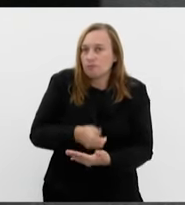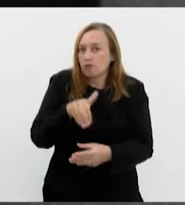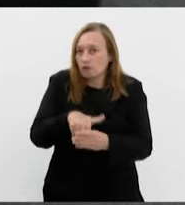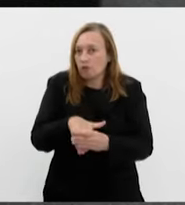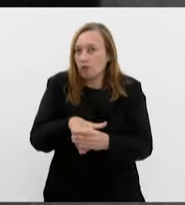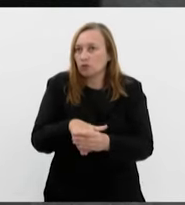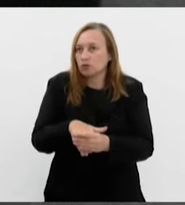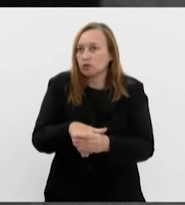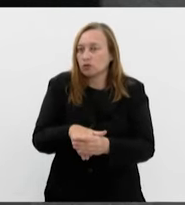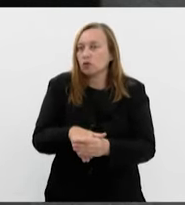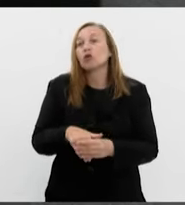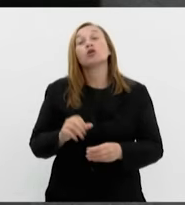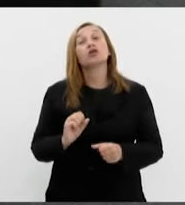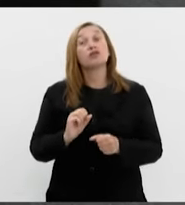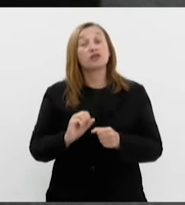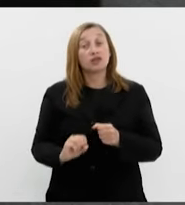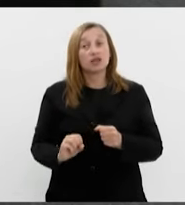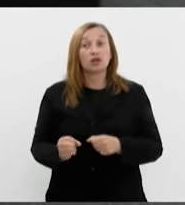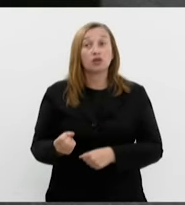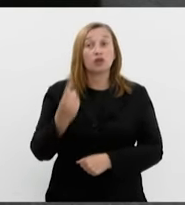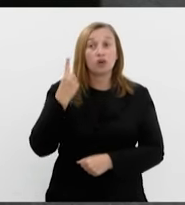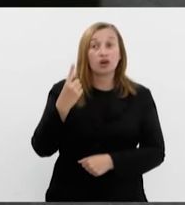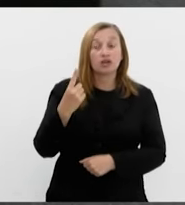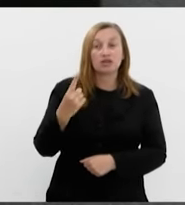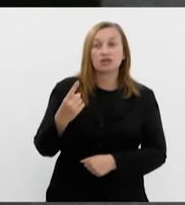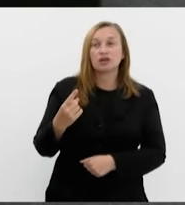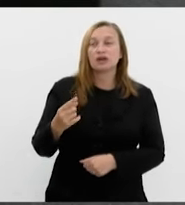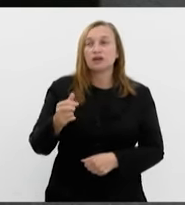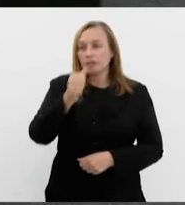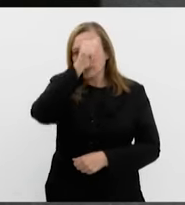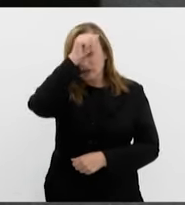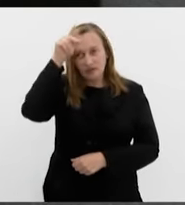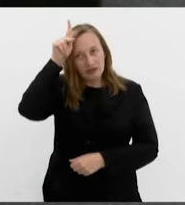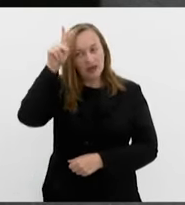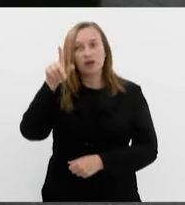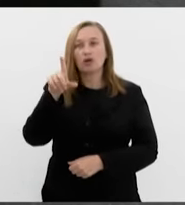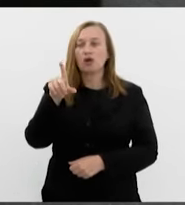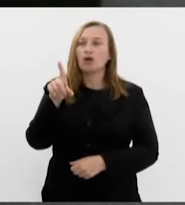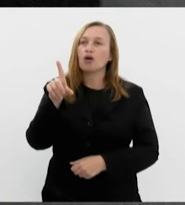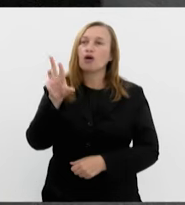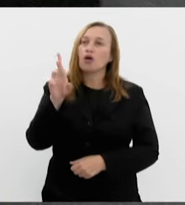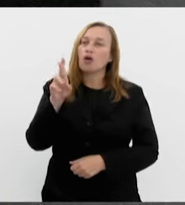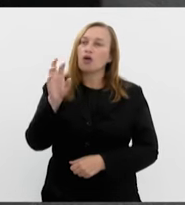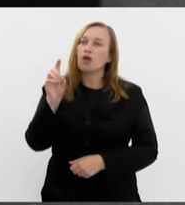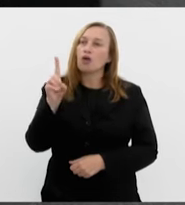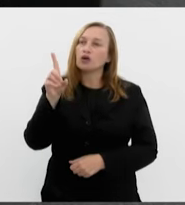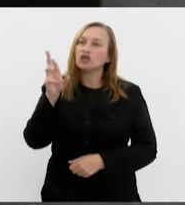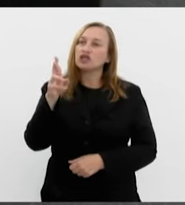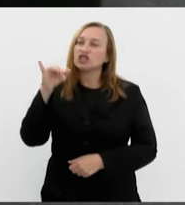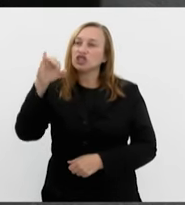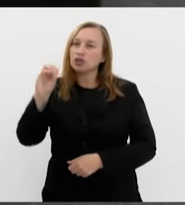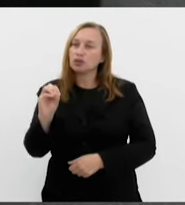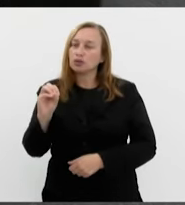retirava na força. O que foi feito com o ex-prefeito Rodrigo Neves, simplesmente, a cada dia que